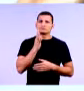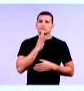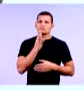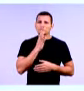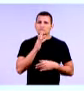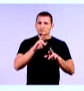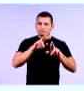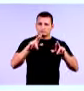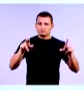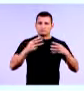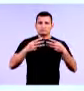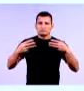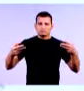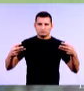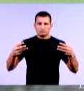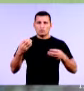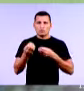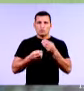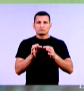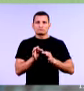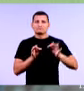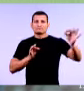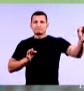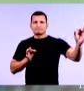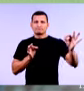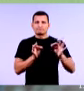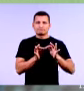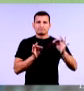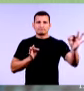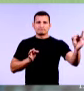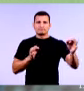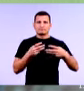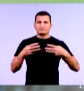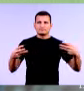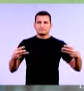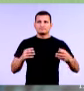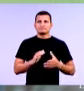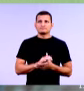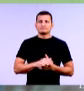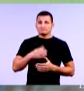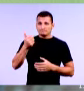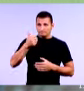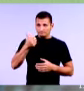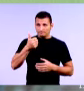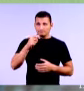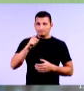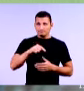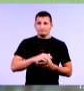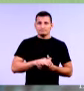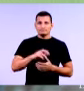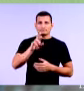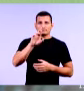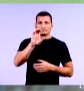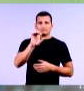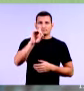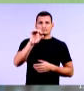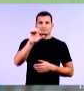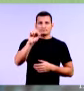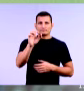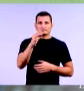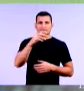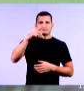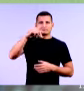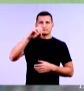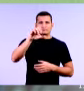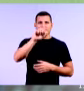nesse alcance da rede, ok? Então, o primeiro tipo são as redes pessoais. O que são redes